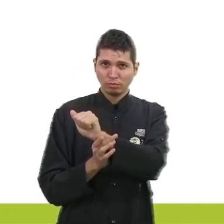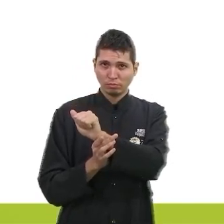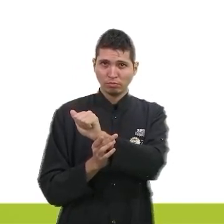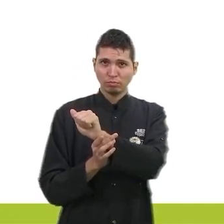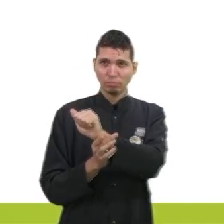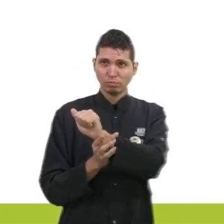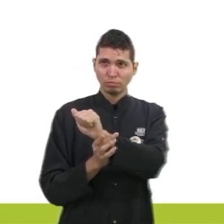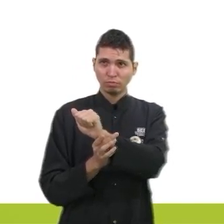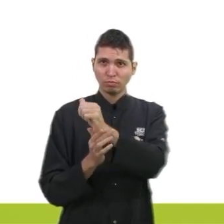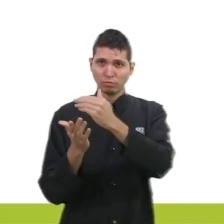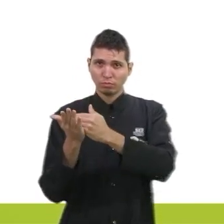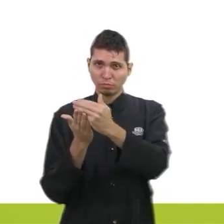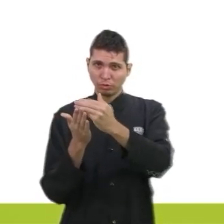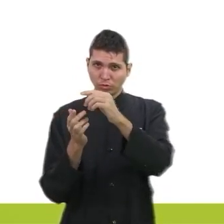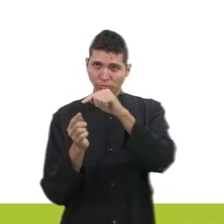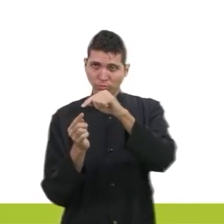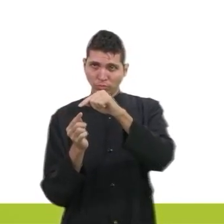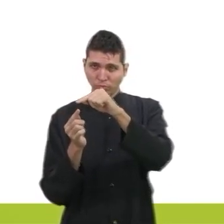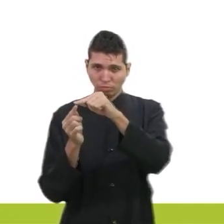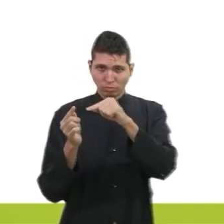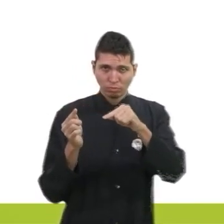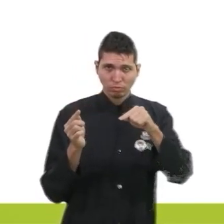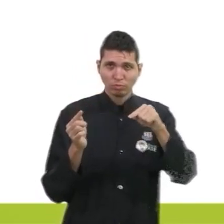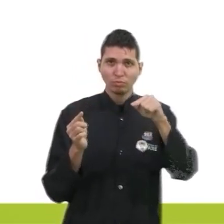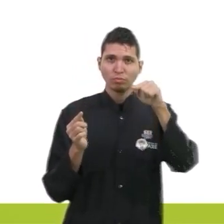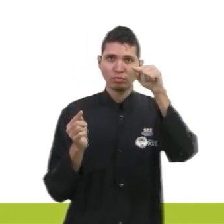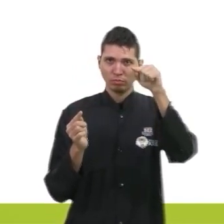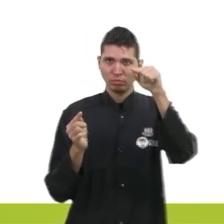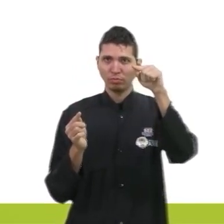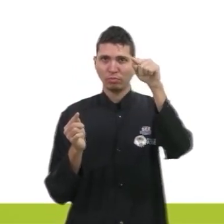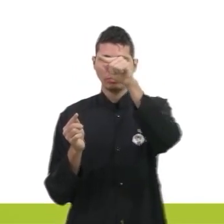circunferência no plano cartesiano.